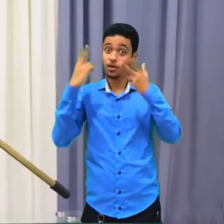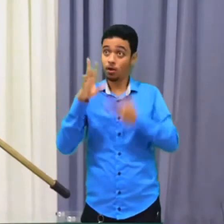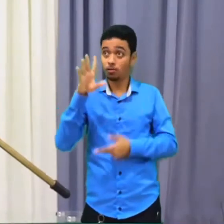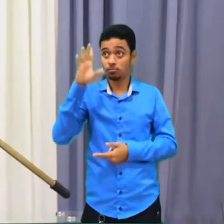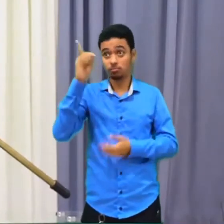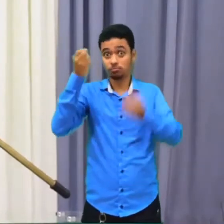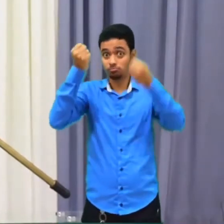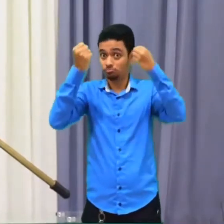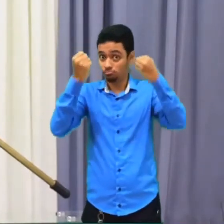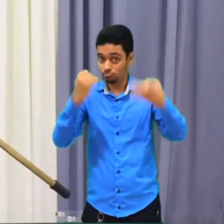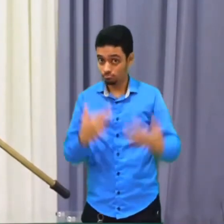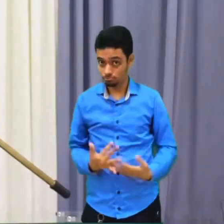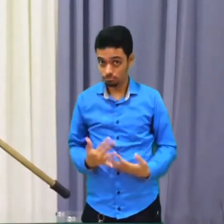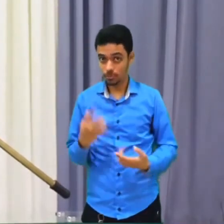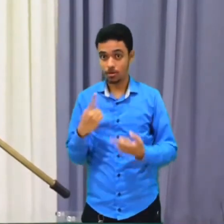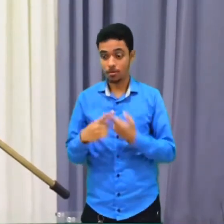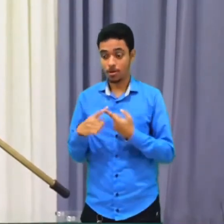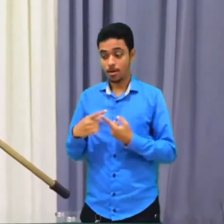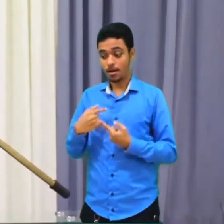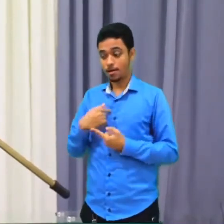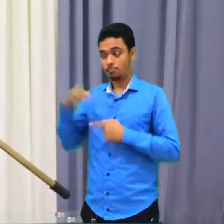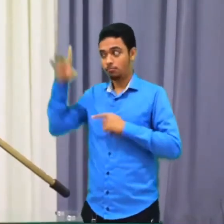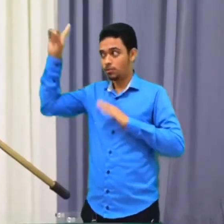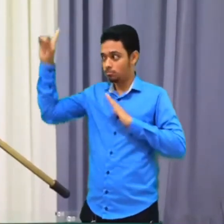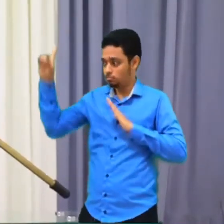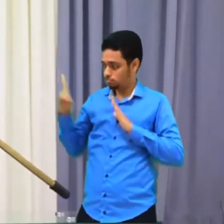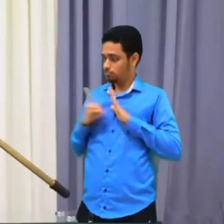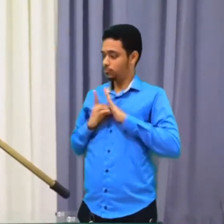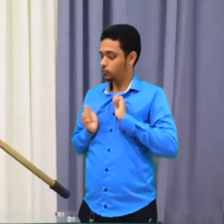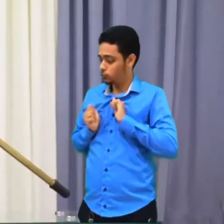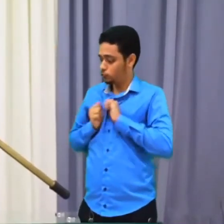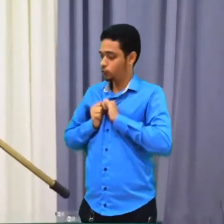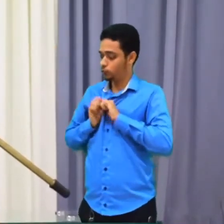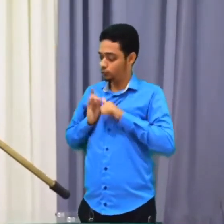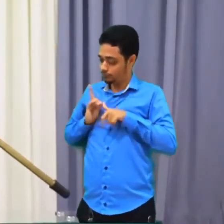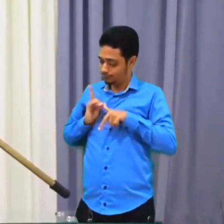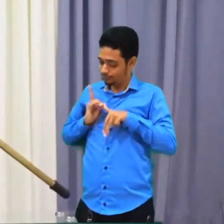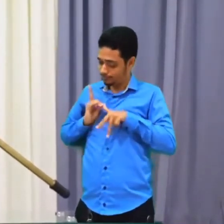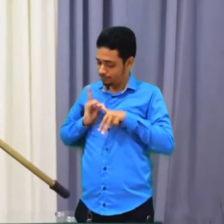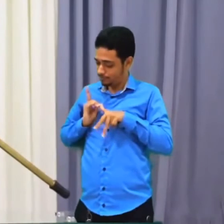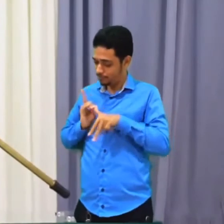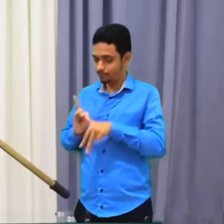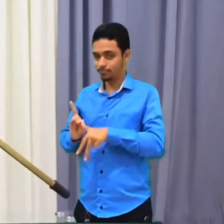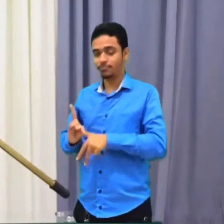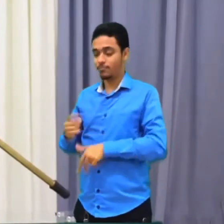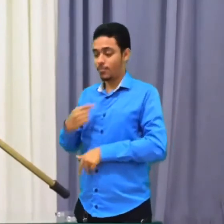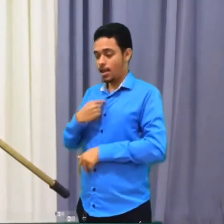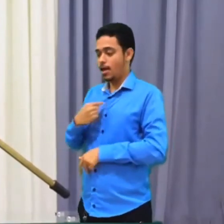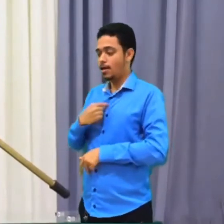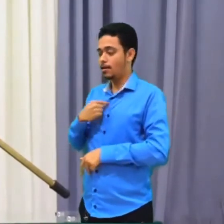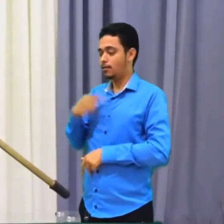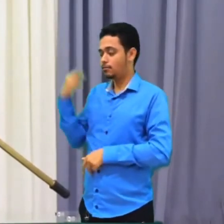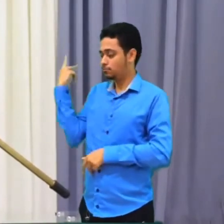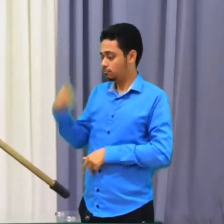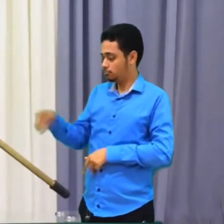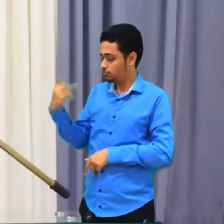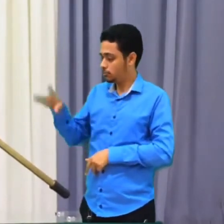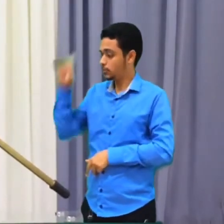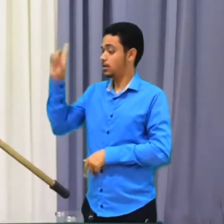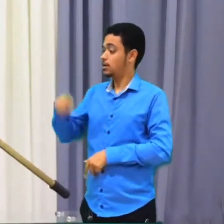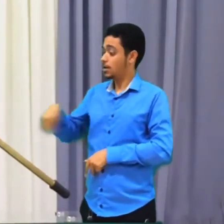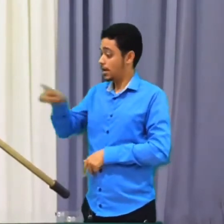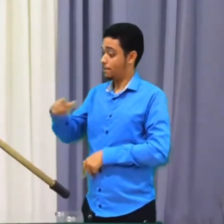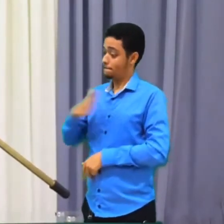disse: neles habitarei, e entre eles andarei, e eu serei o seu Deus, e eles serão o